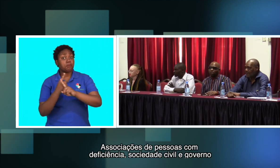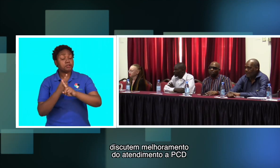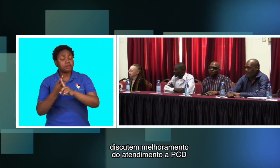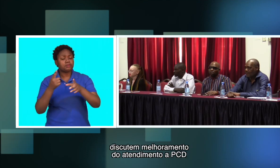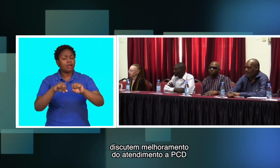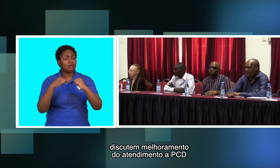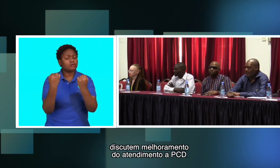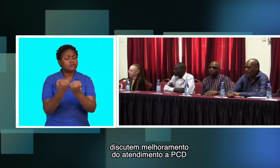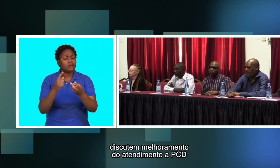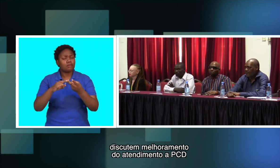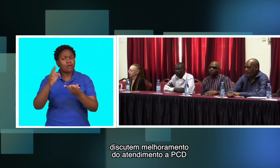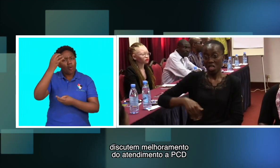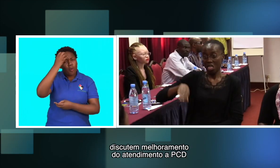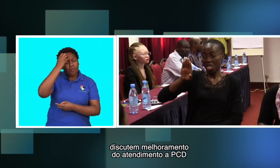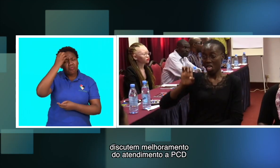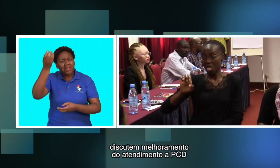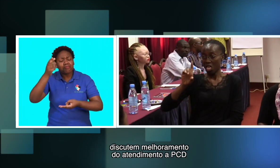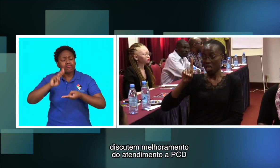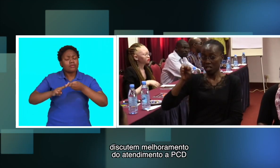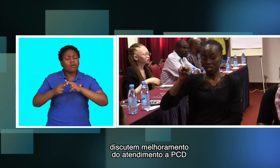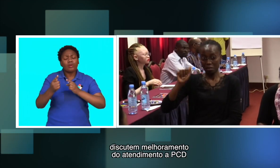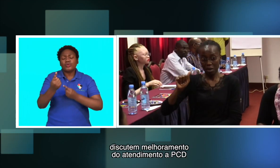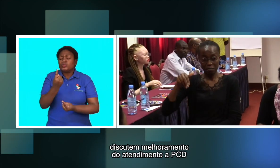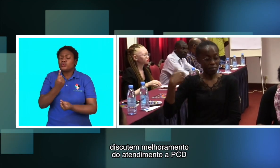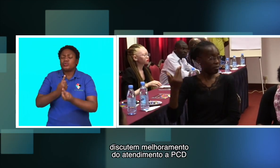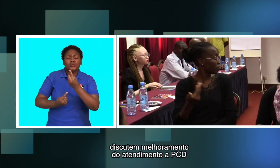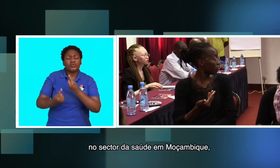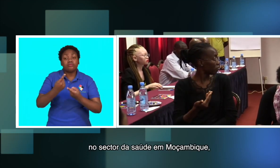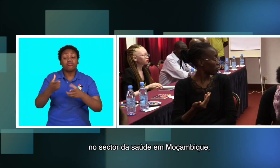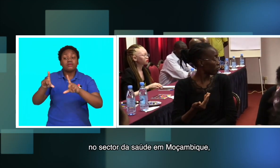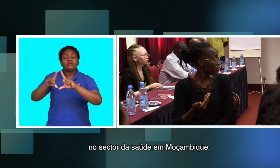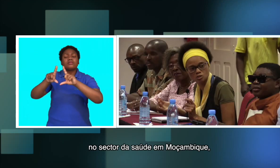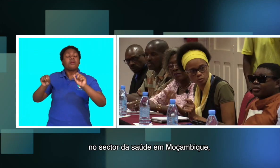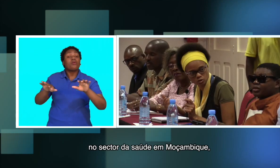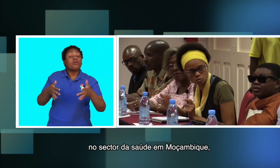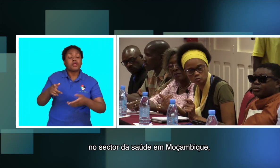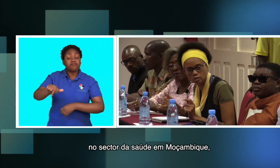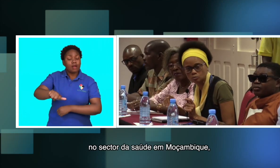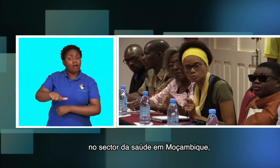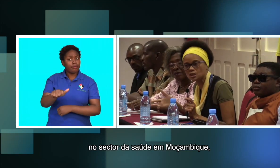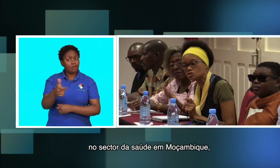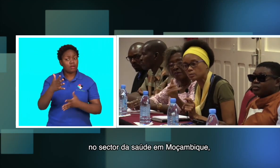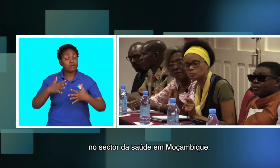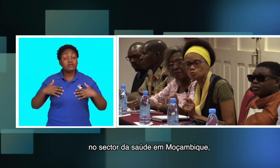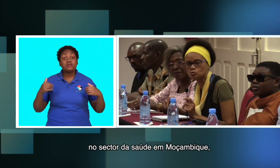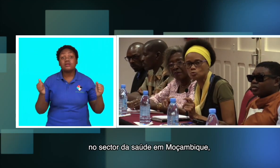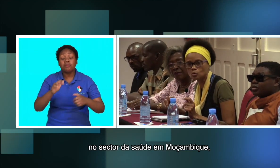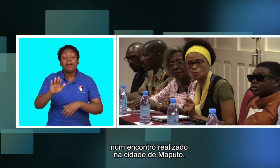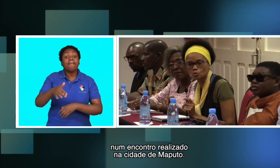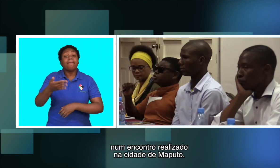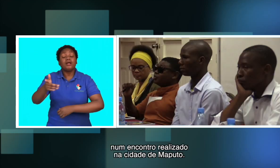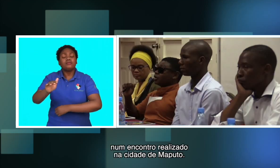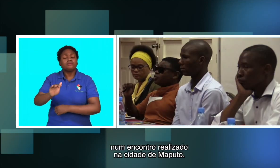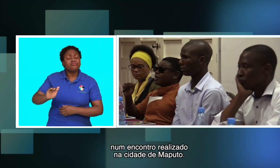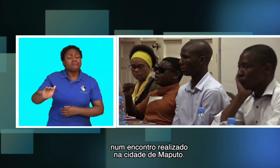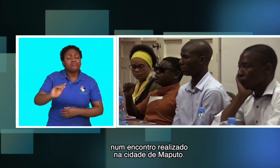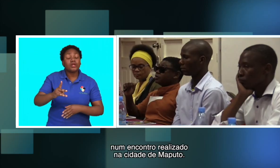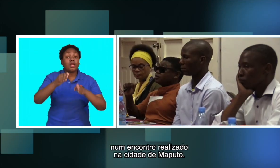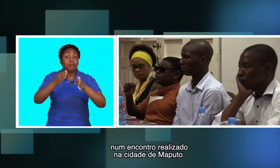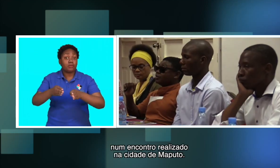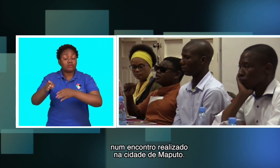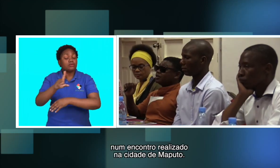governo discutem melhoramento do atendimento à PCD no setor da saúde em Moçambique, num encontro